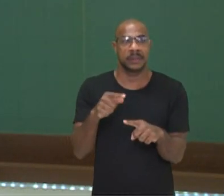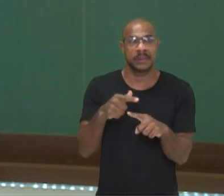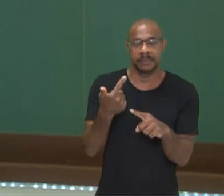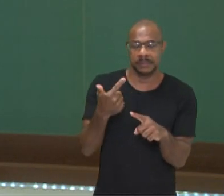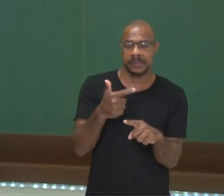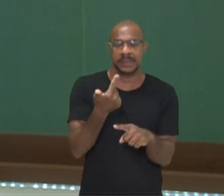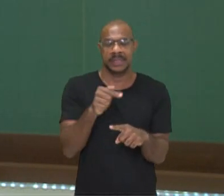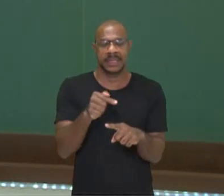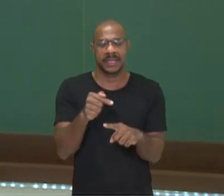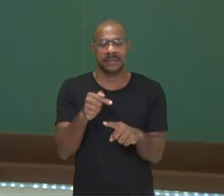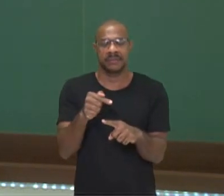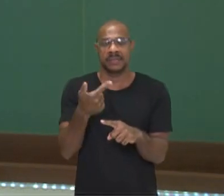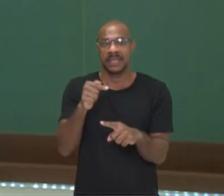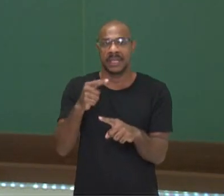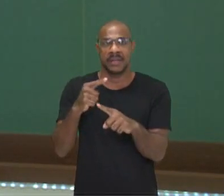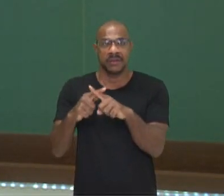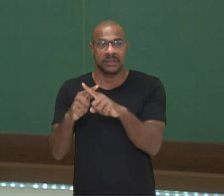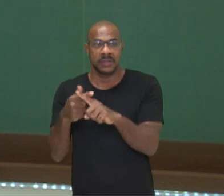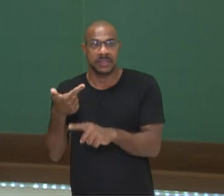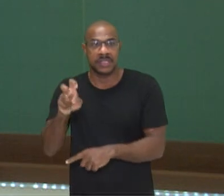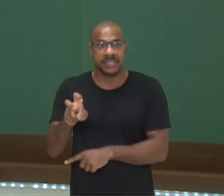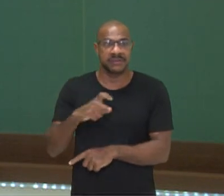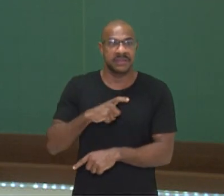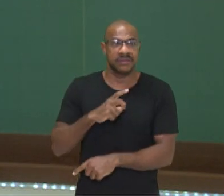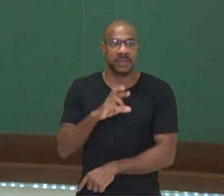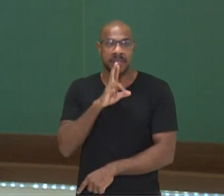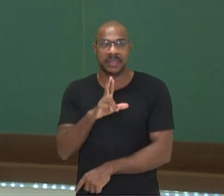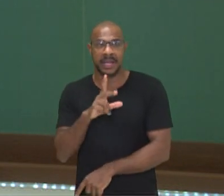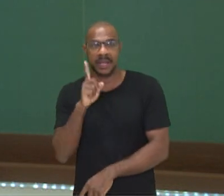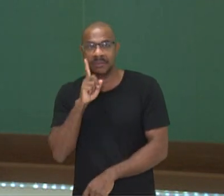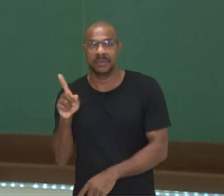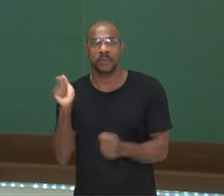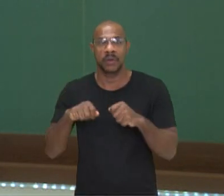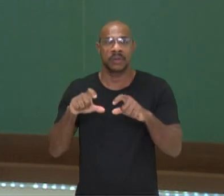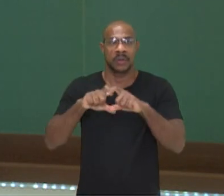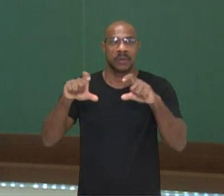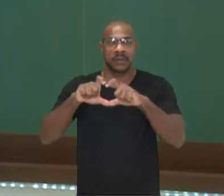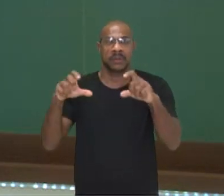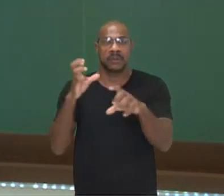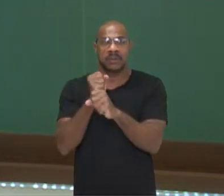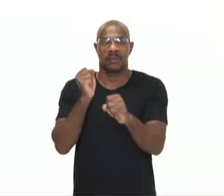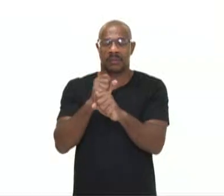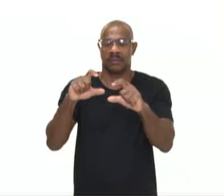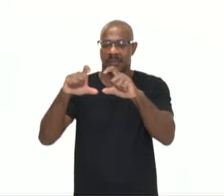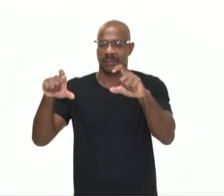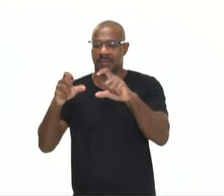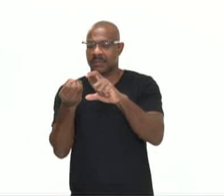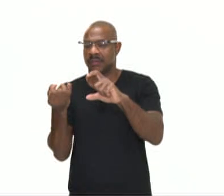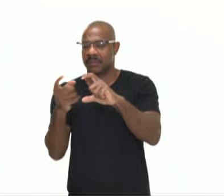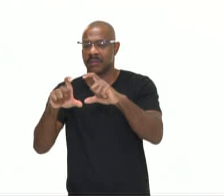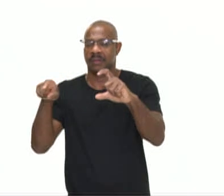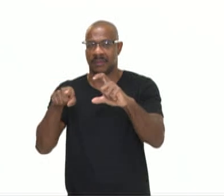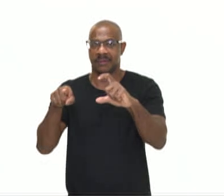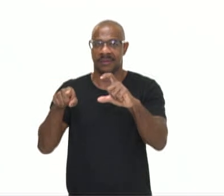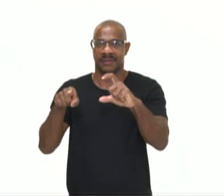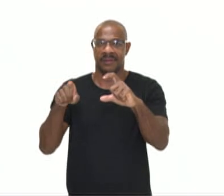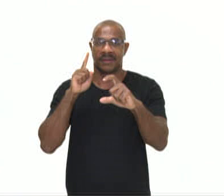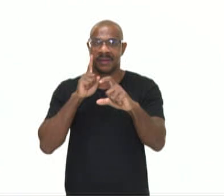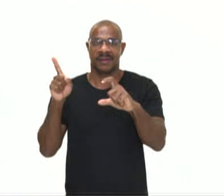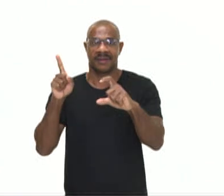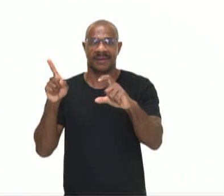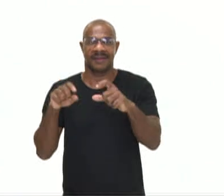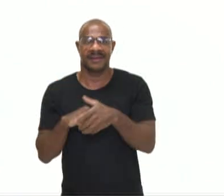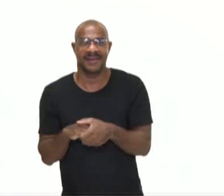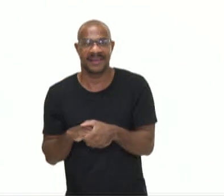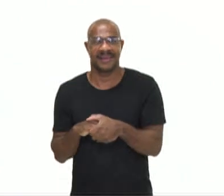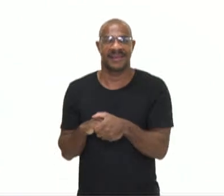e subtraiu 3 do resultado, eu posso montar essa expressão aqui, ó. 17 vezes 15 menos 3. Mas aí o